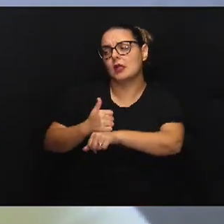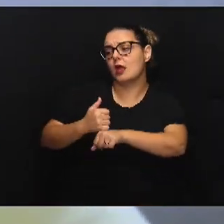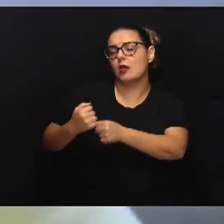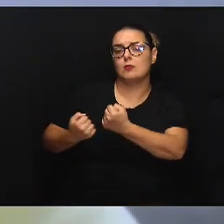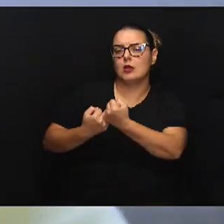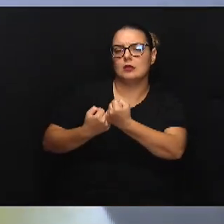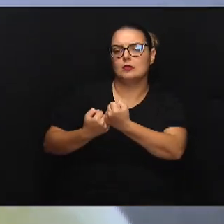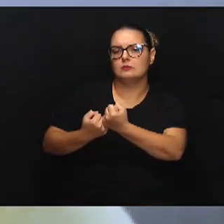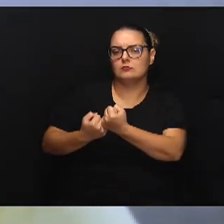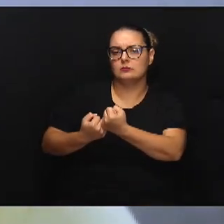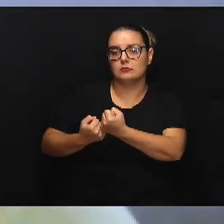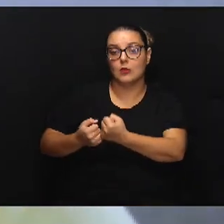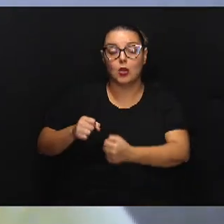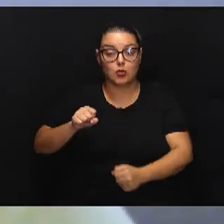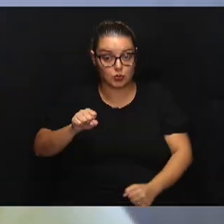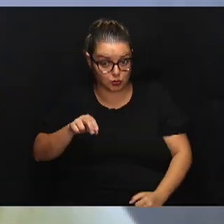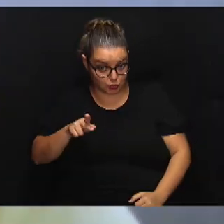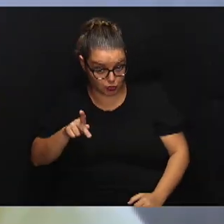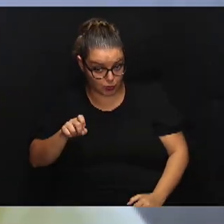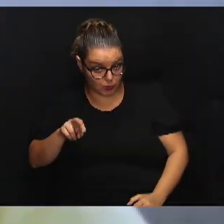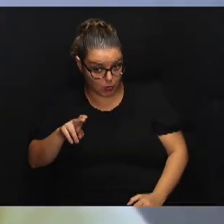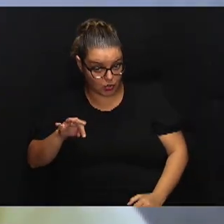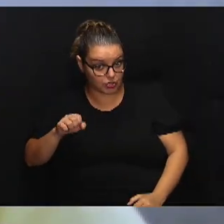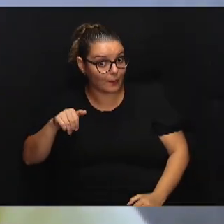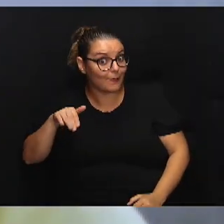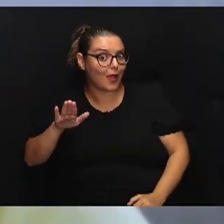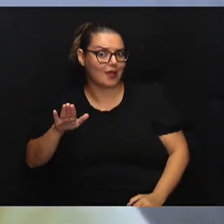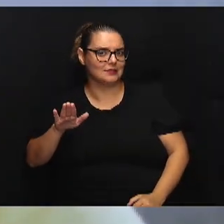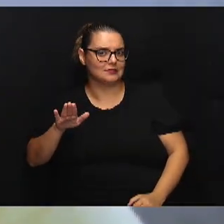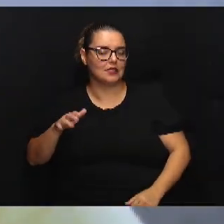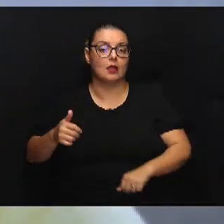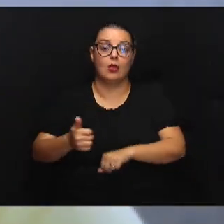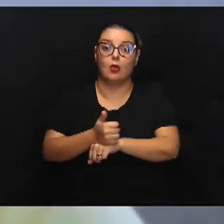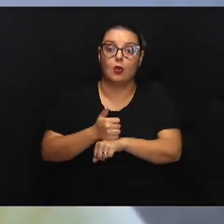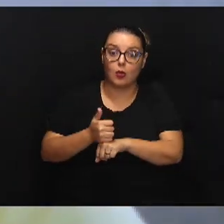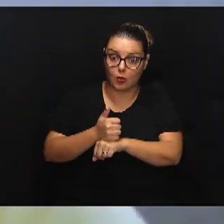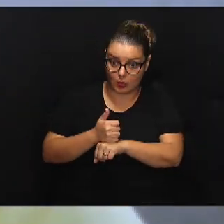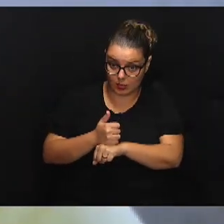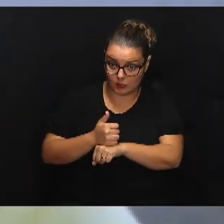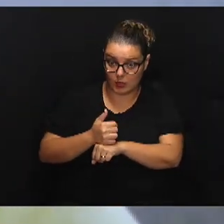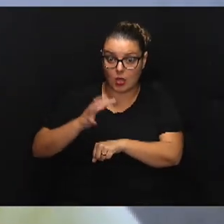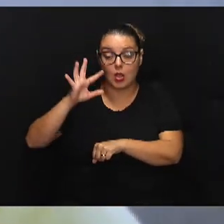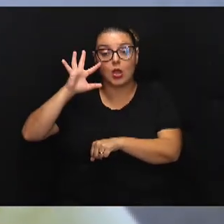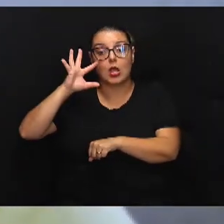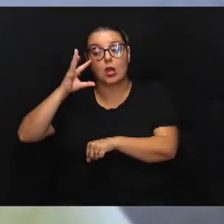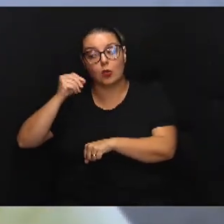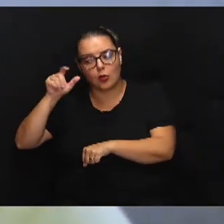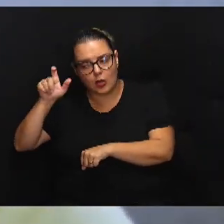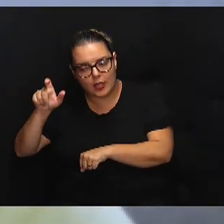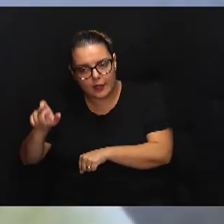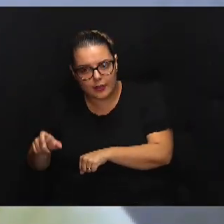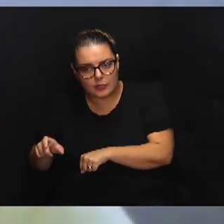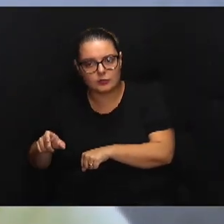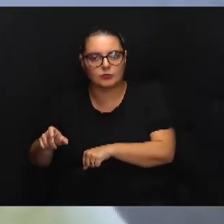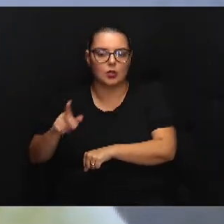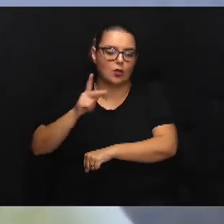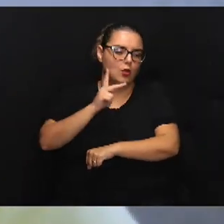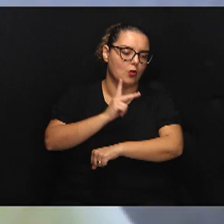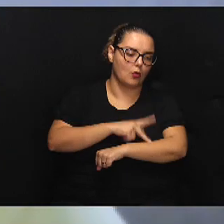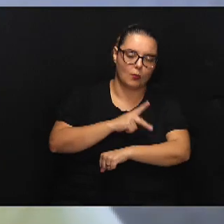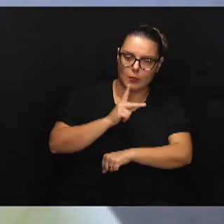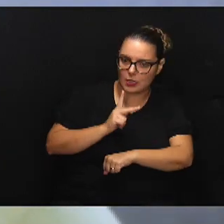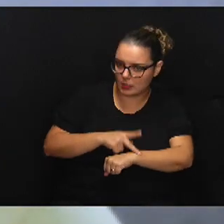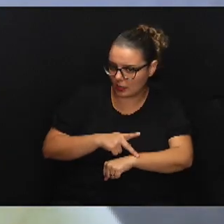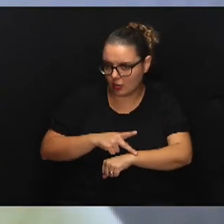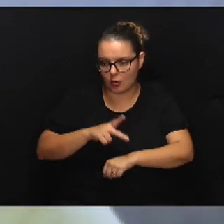apoio. Suporte é além disso. Suporte é um profissional que conhece essa criança, desde o professor, o profissional de